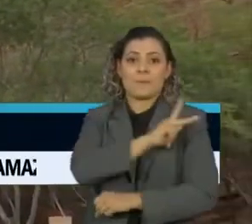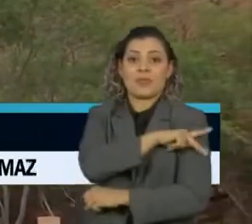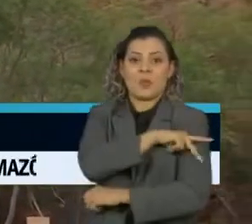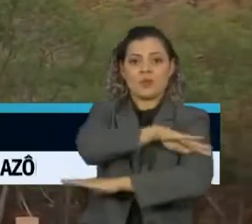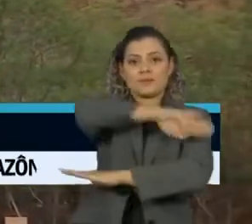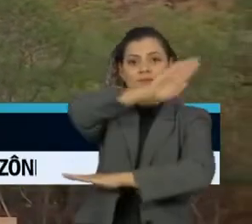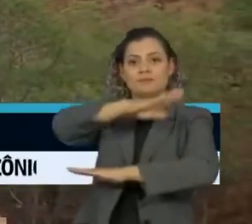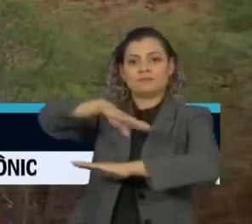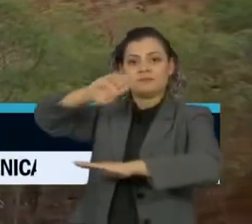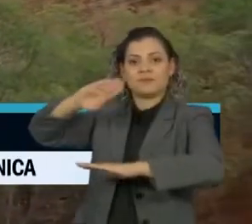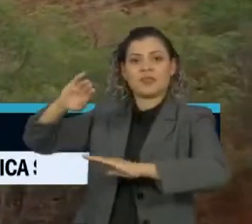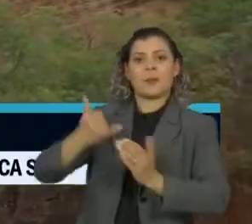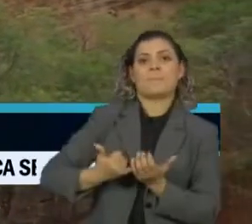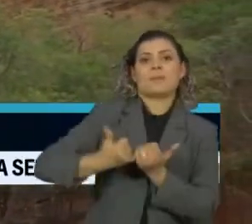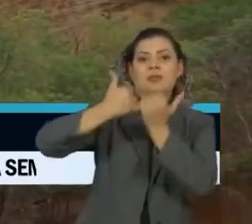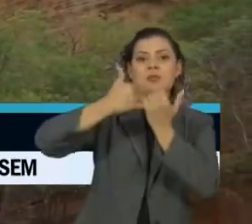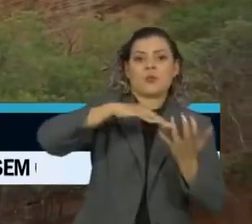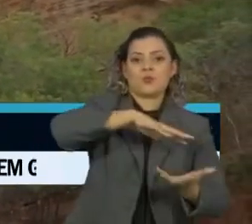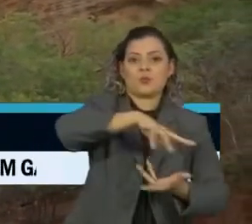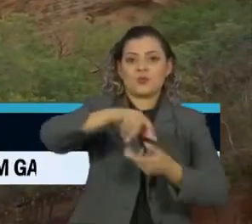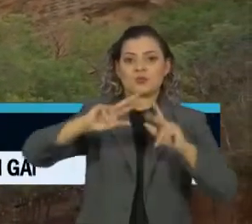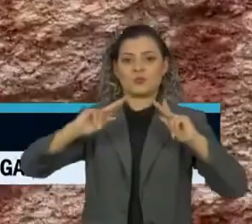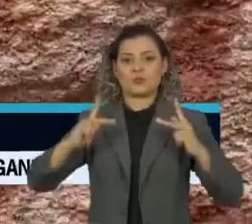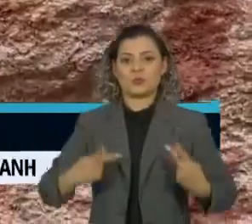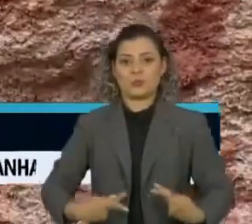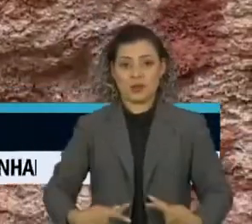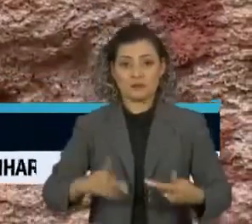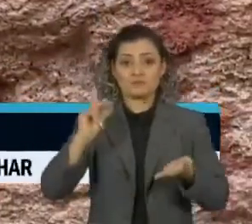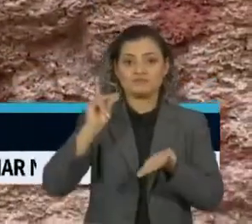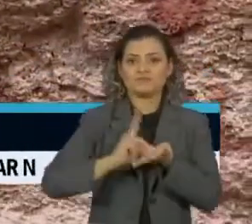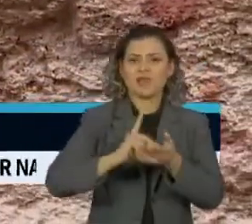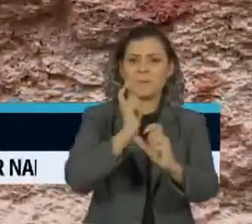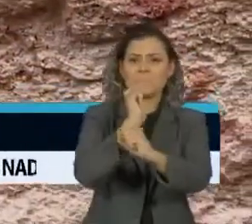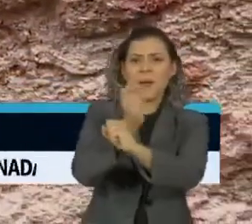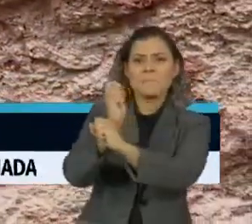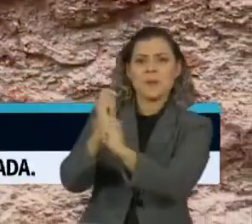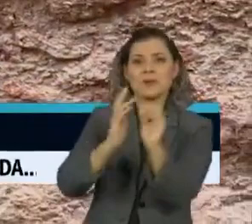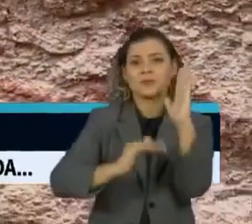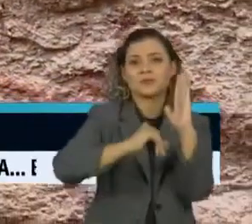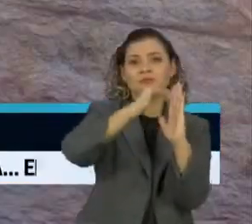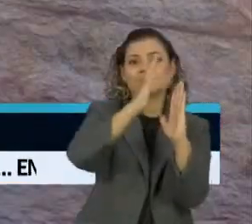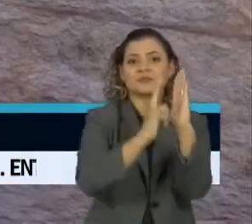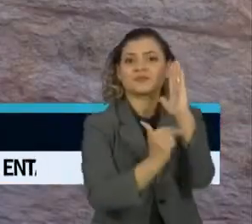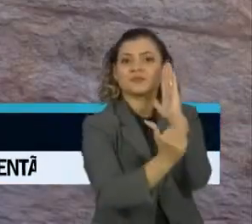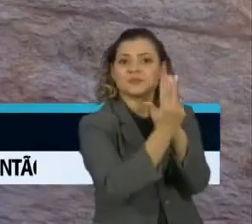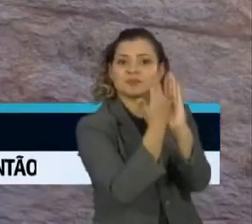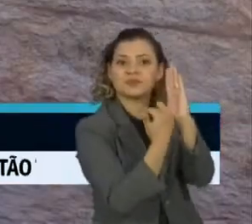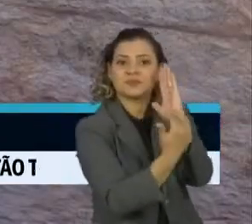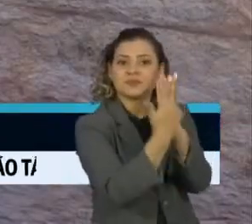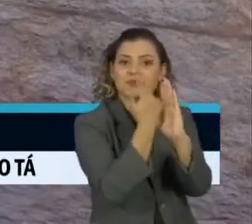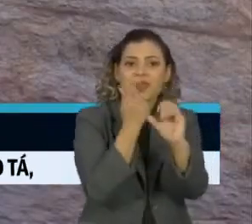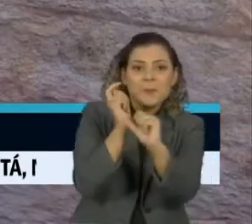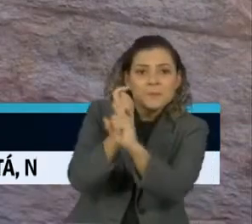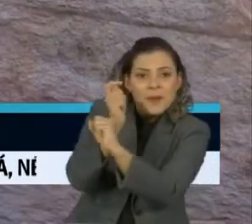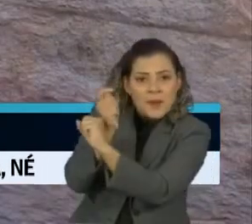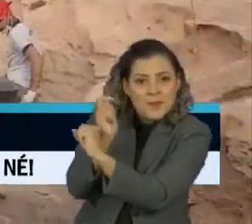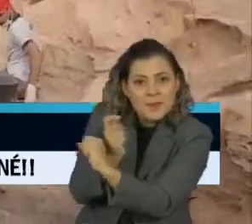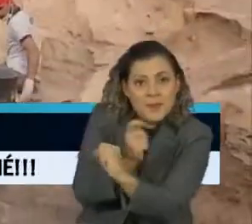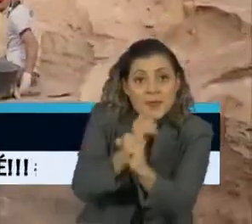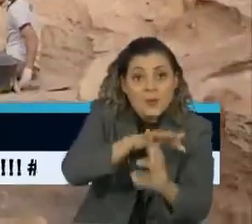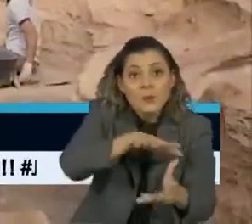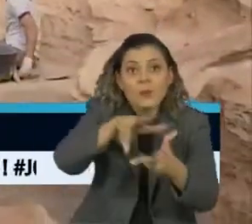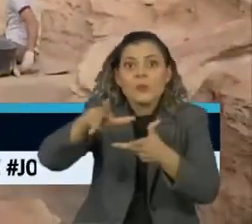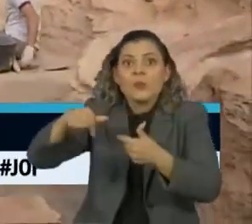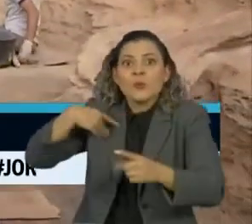parque, considerado Patrimônio da Humanidade, abriga a maior concentração de pinturas e gravuras rupestres do mundo.